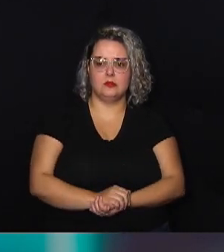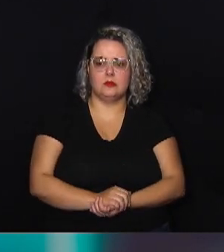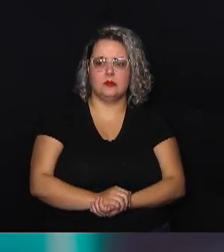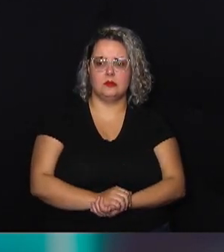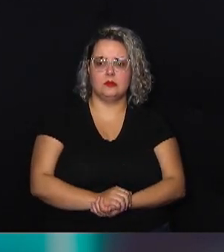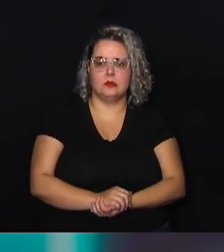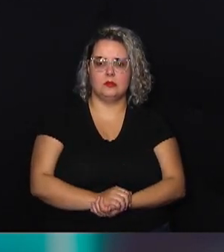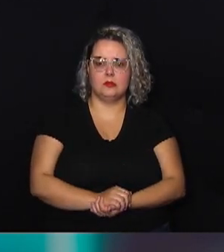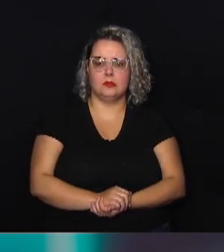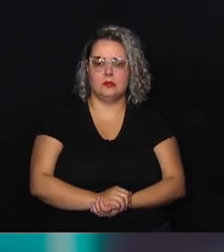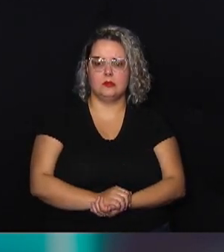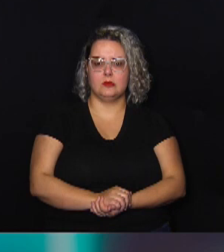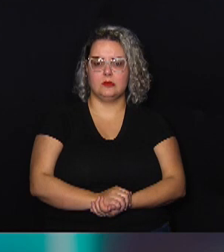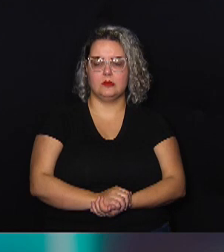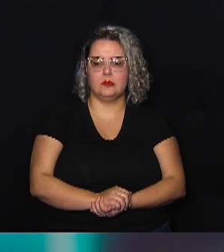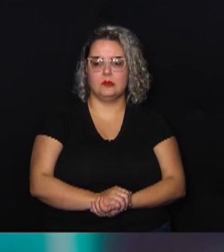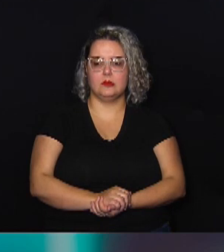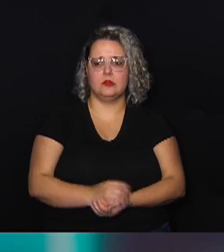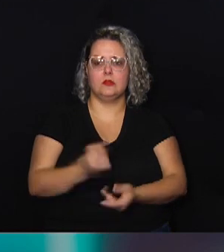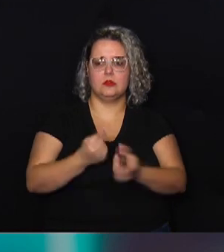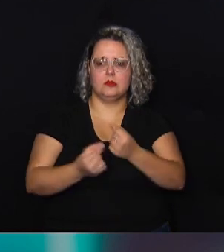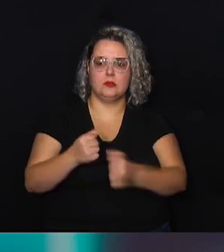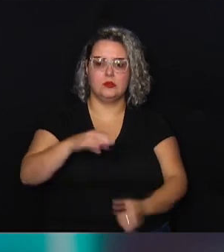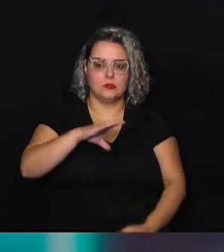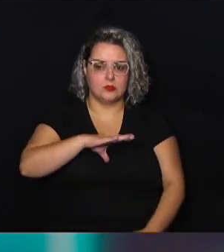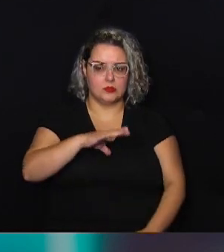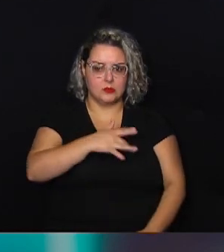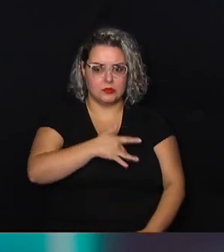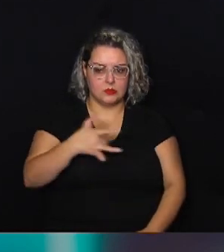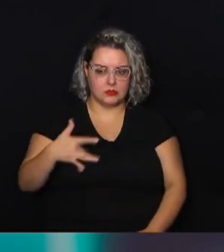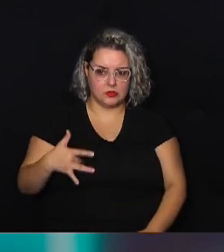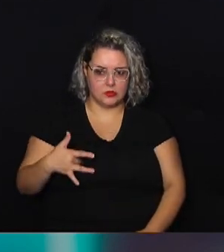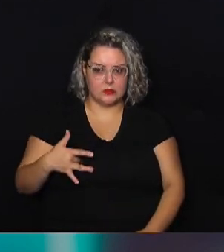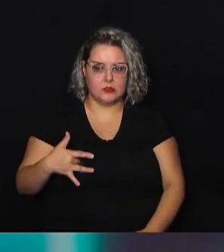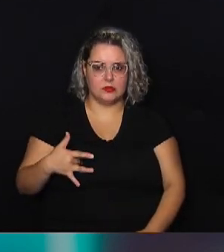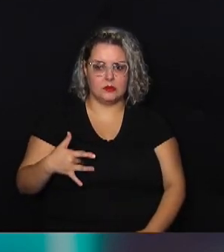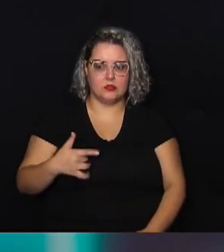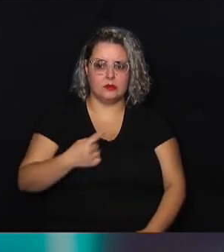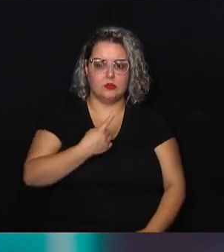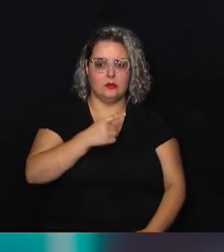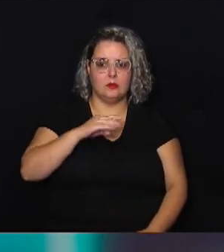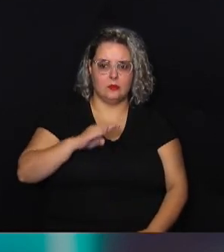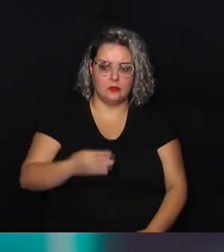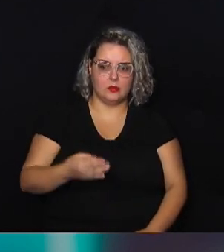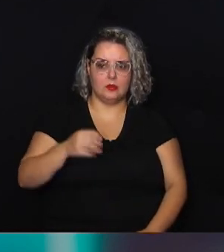763 milhões, sendo que o orçamento da saúde para 2023 é